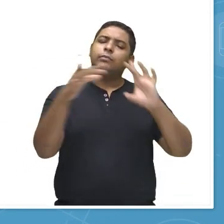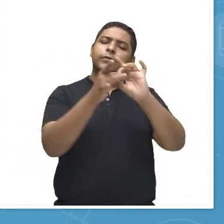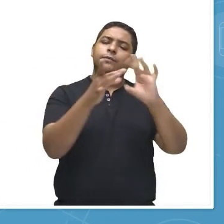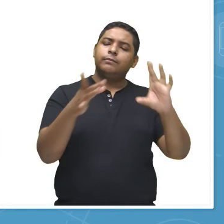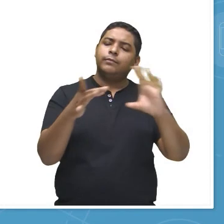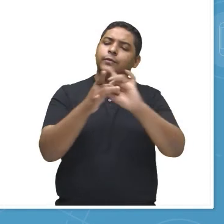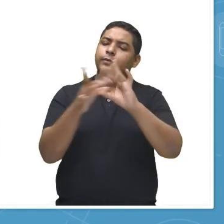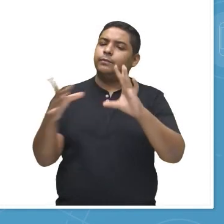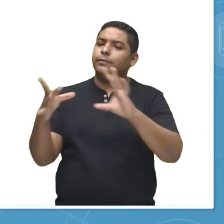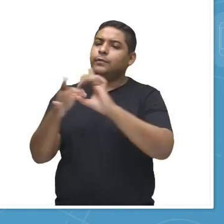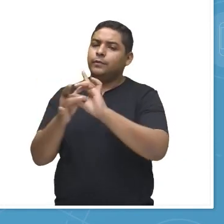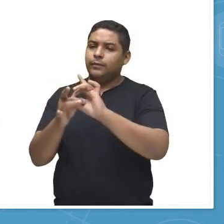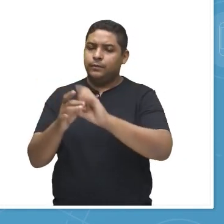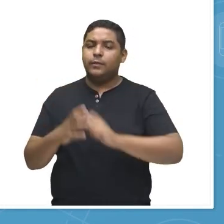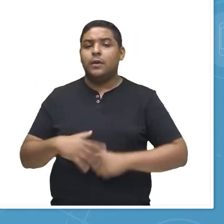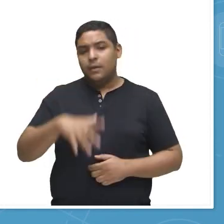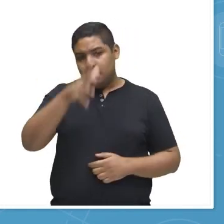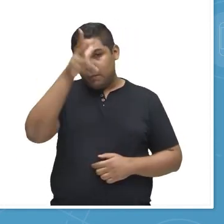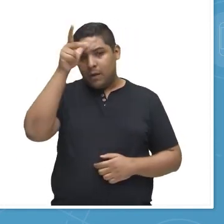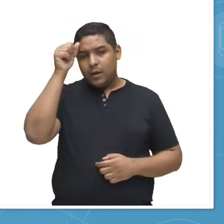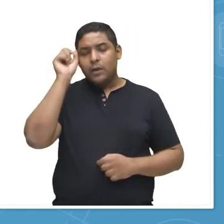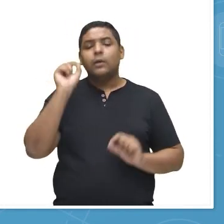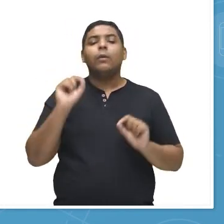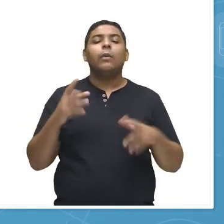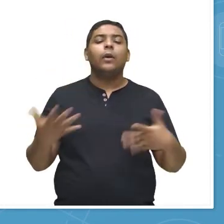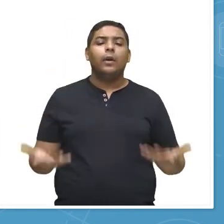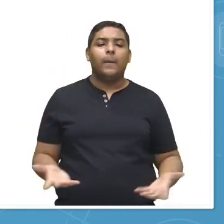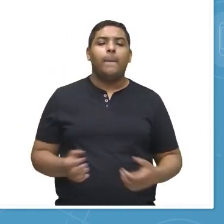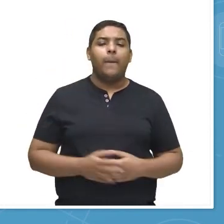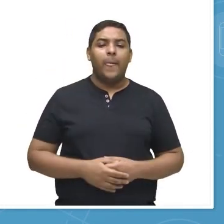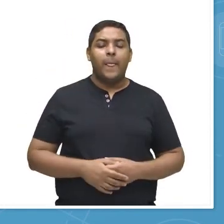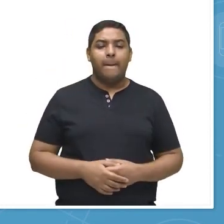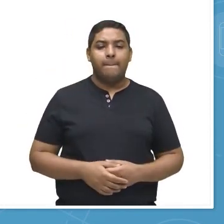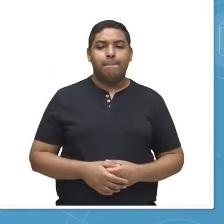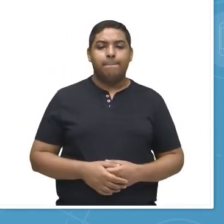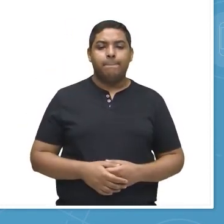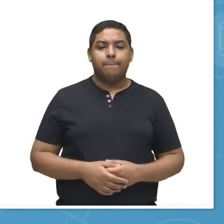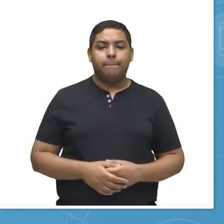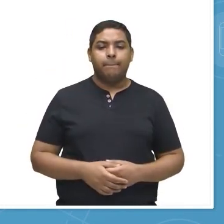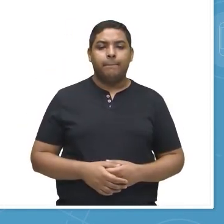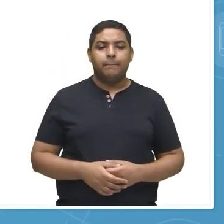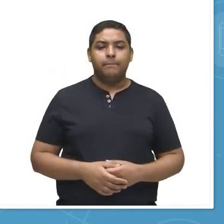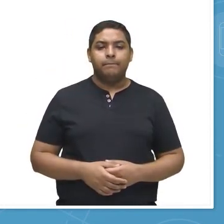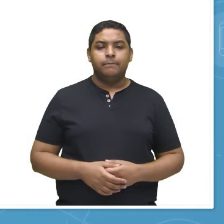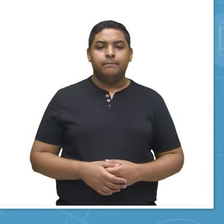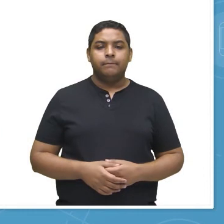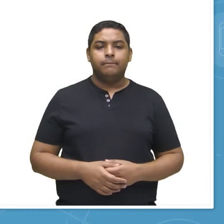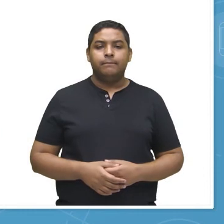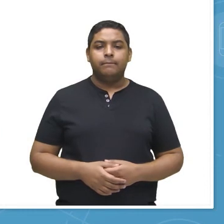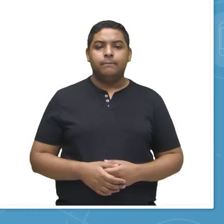para vocês que Manaus é uma cidade